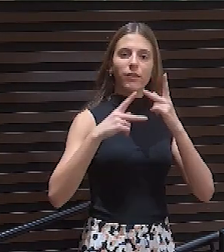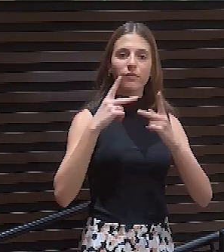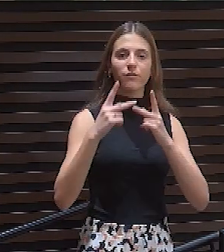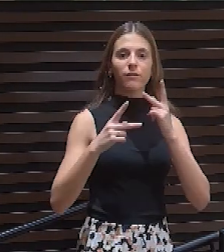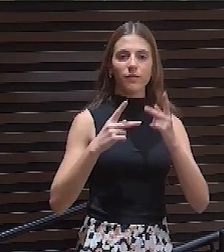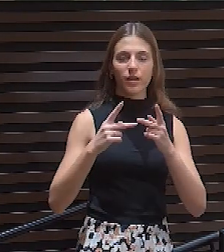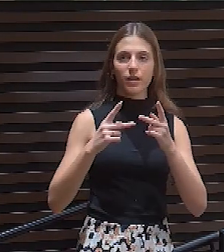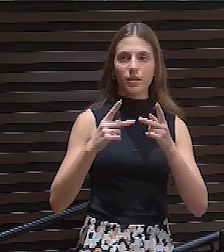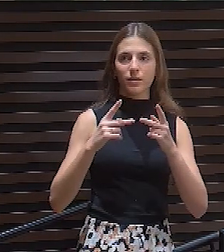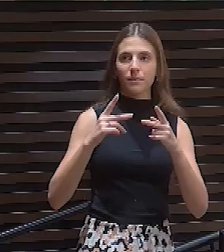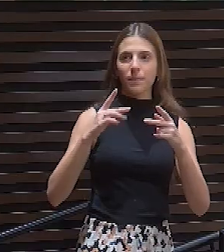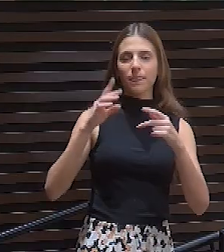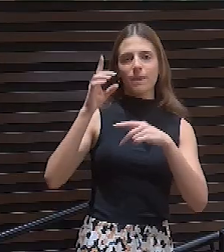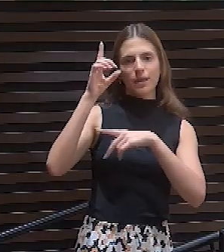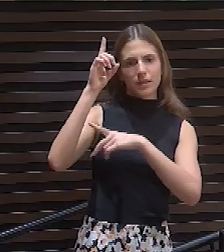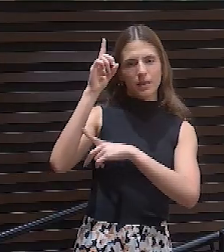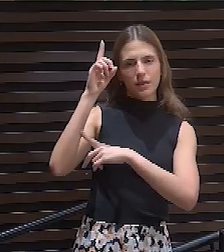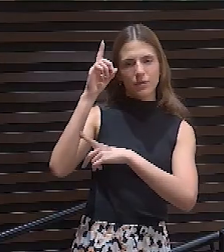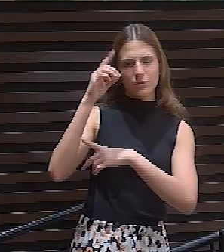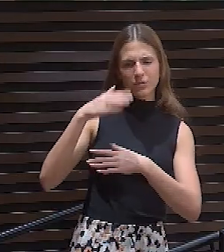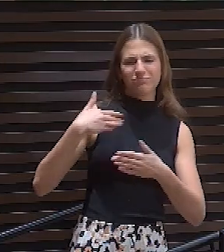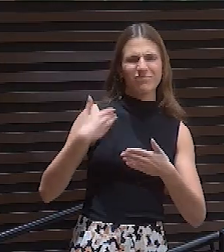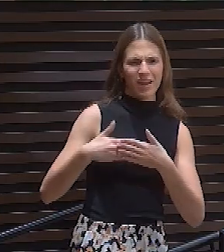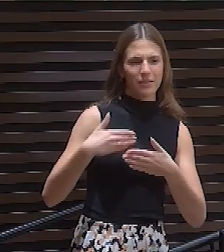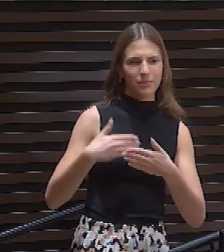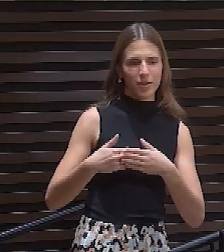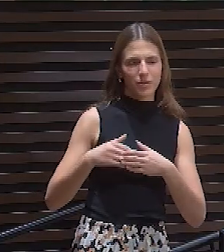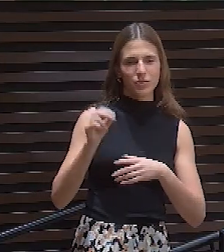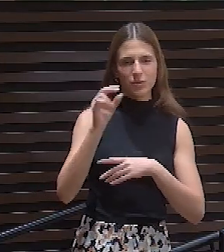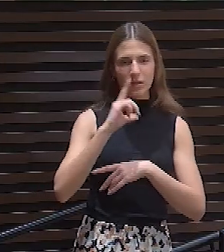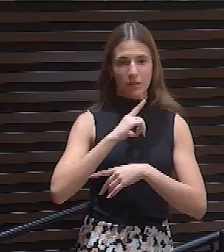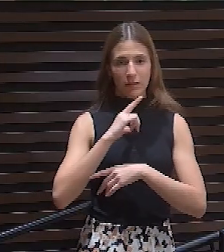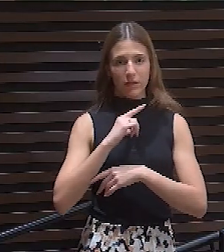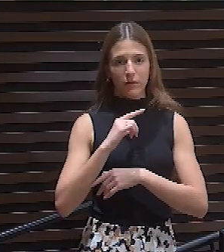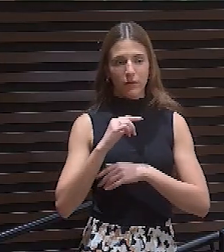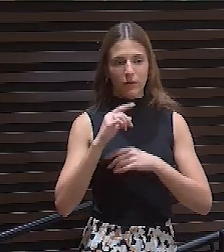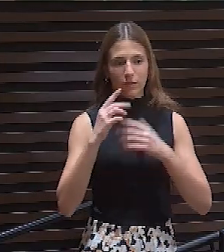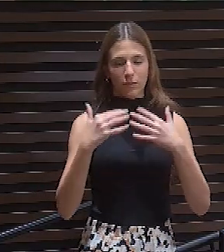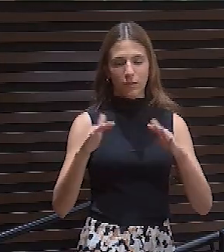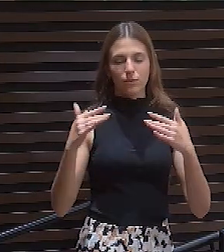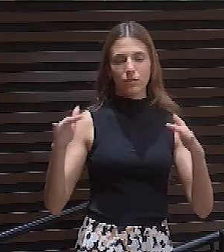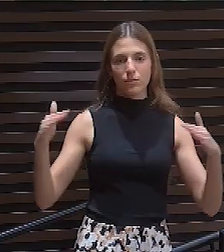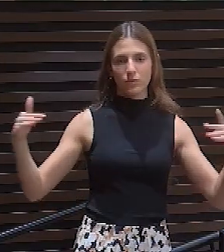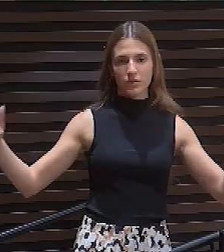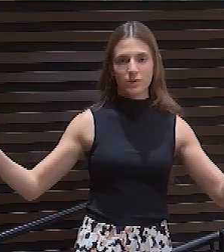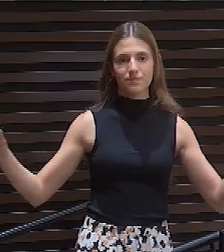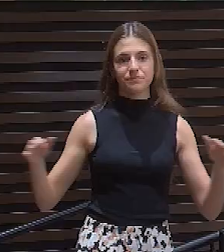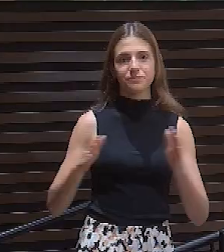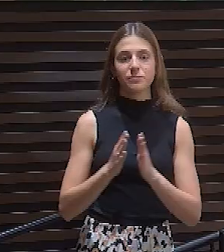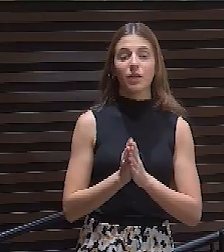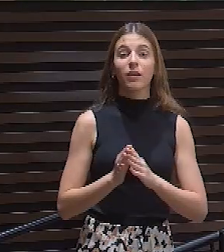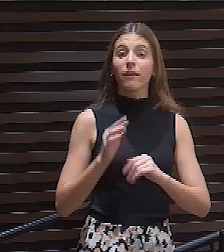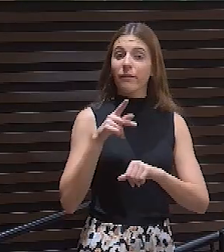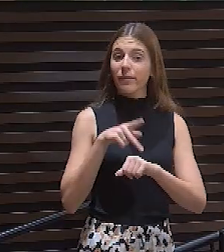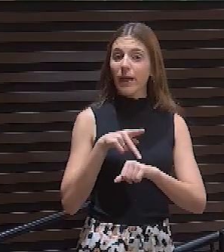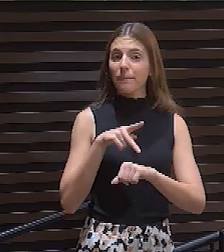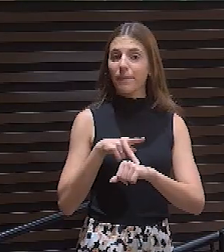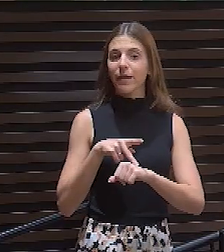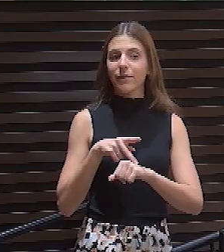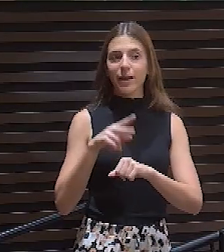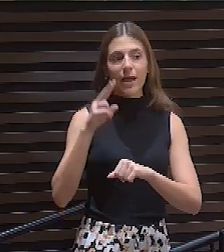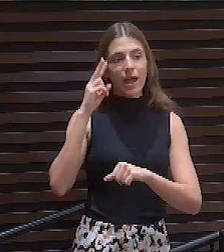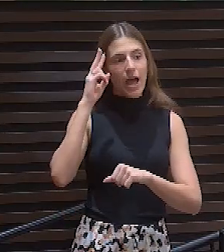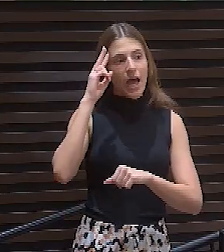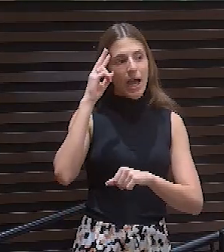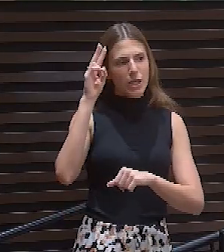tuas ondas. Ali naquela pedra ficou a história do povo e a